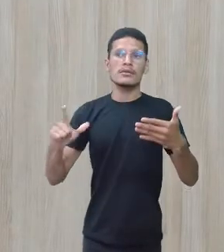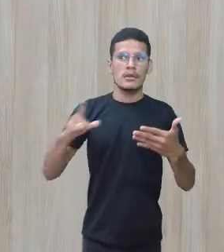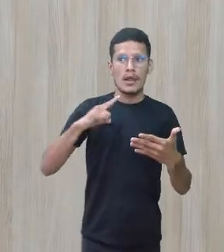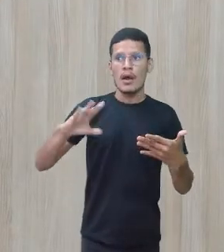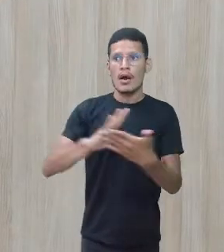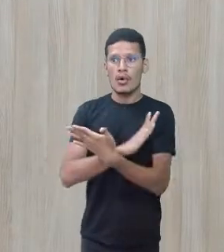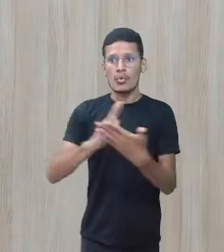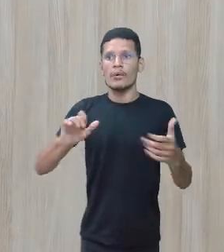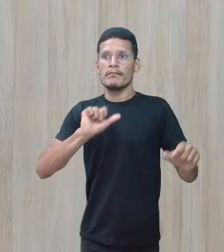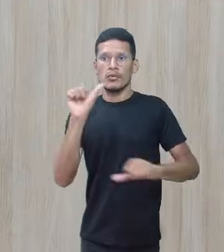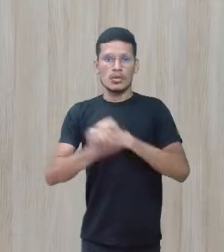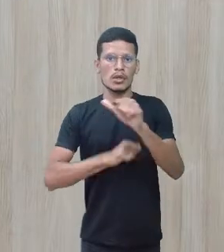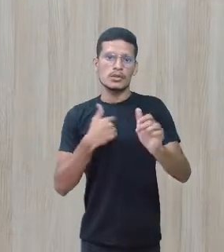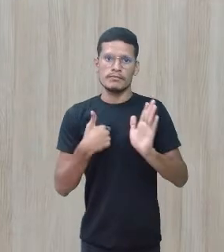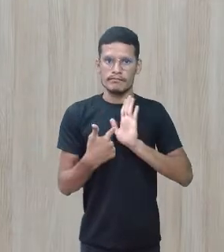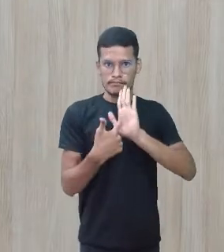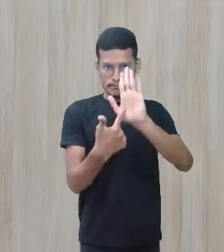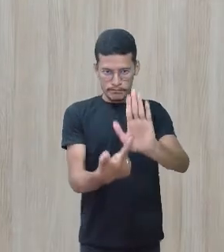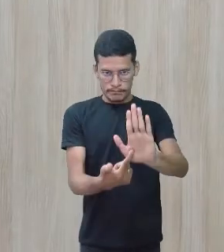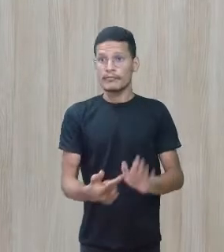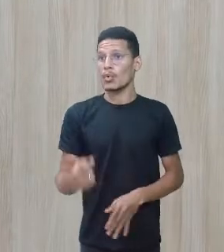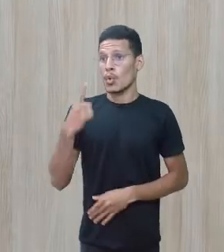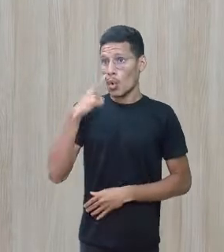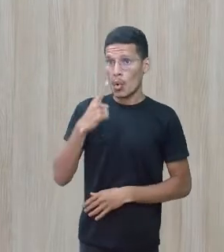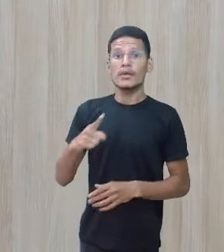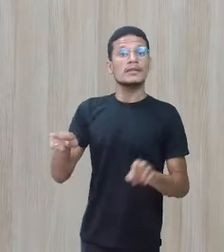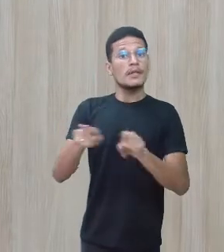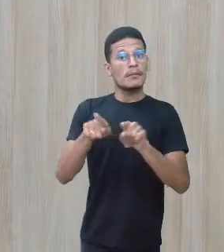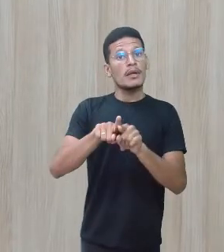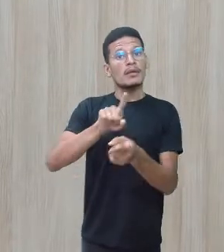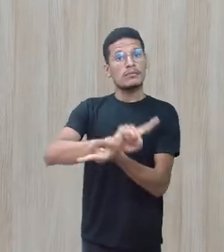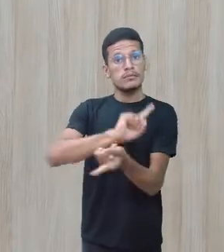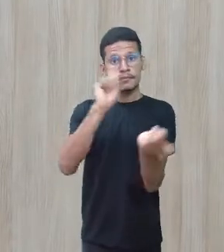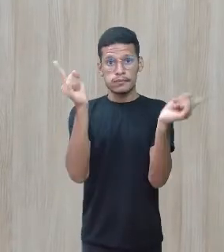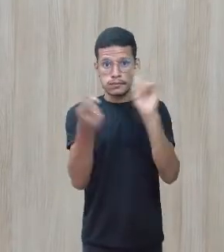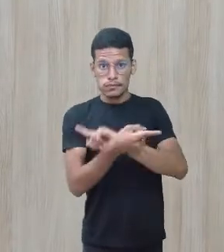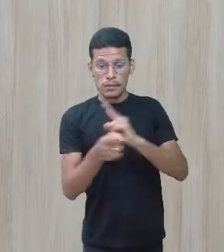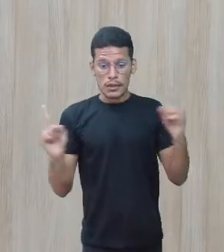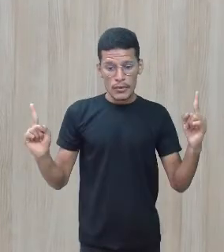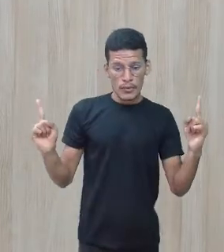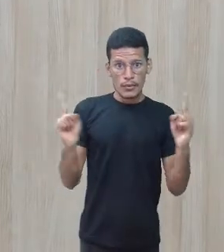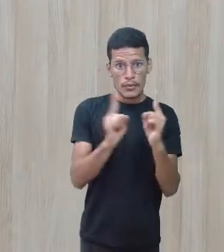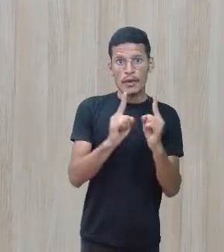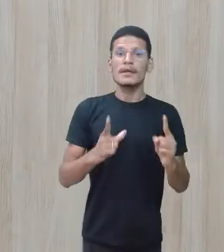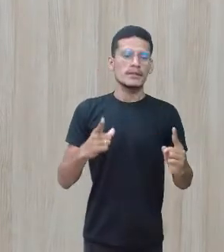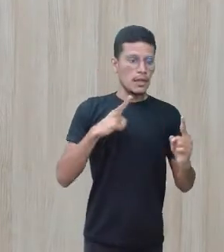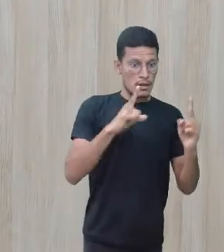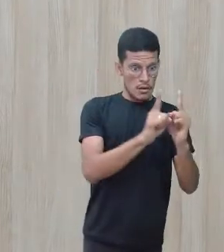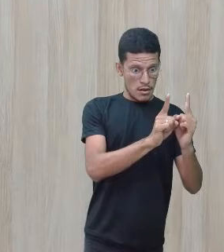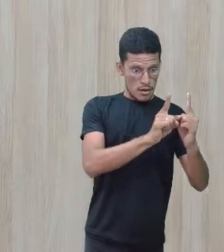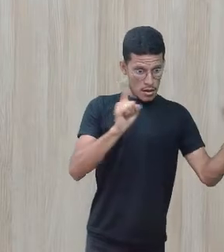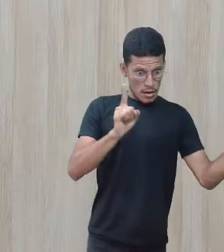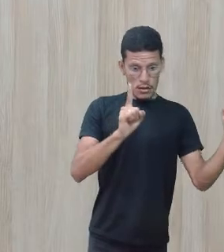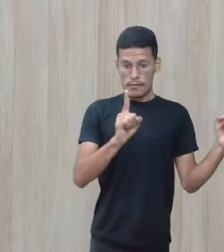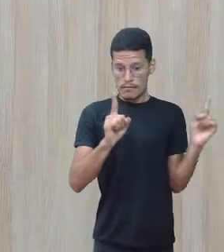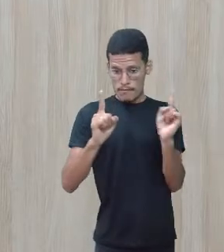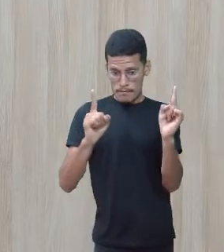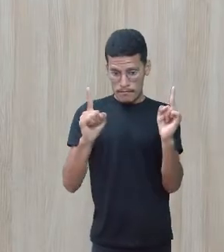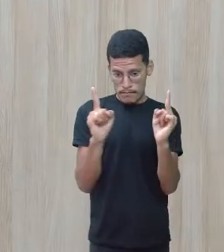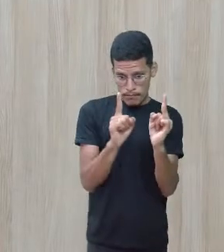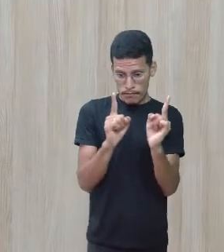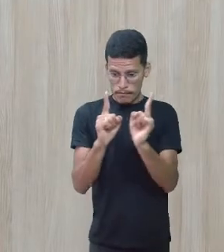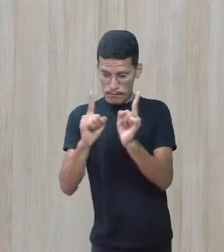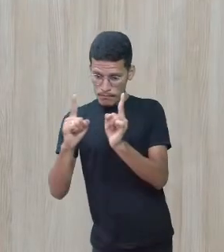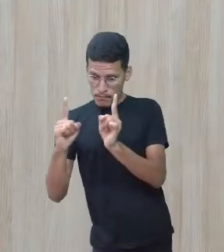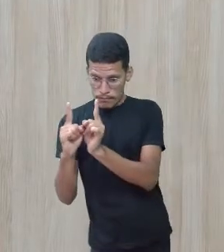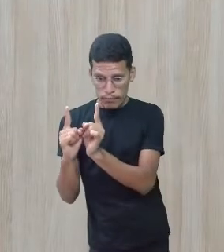para comentar, tá certo? O mesmo acontece na redução. A gente tem uma figura grande e vai diminuindo essa